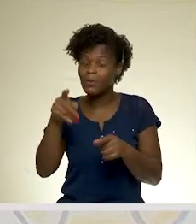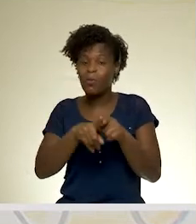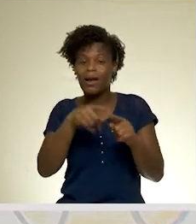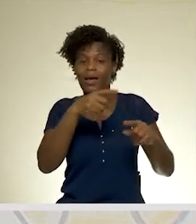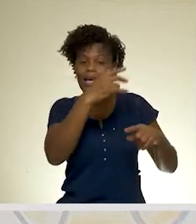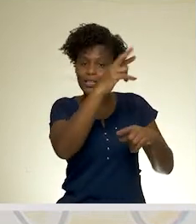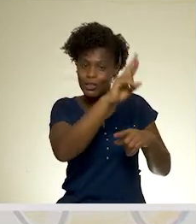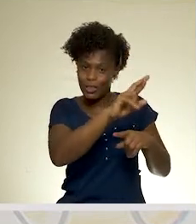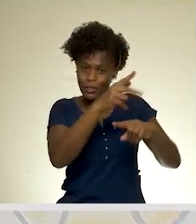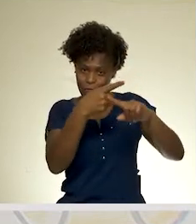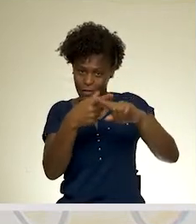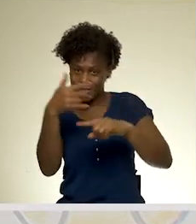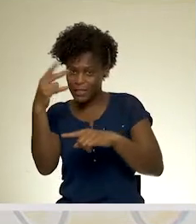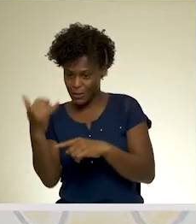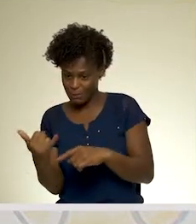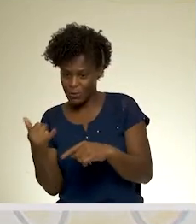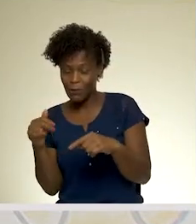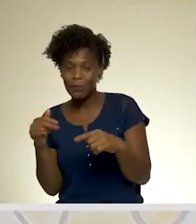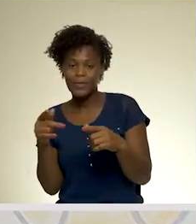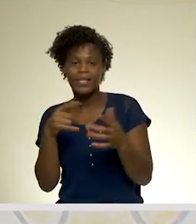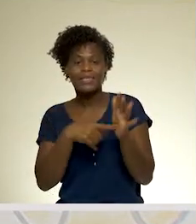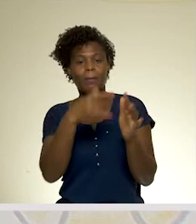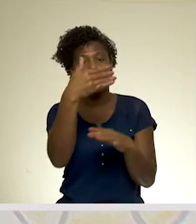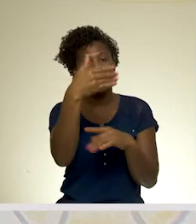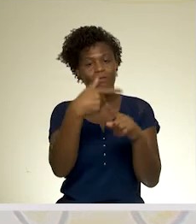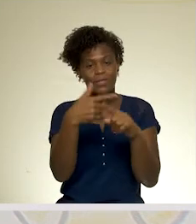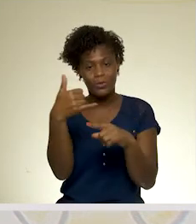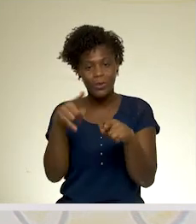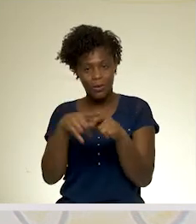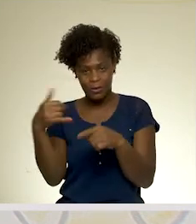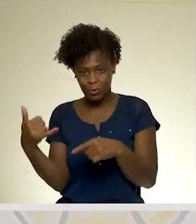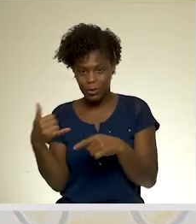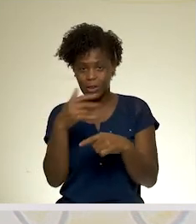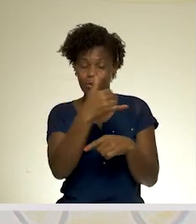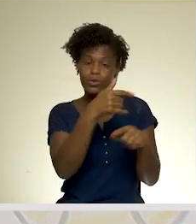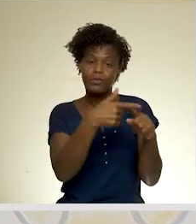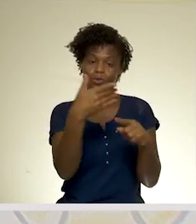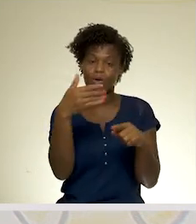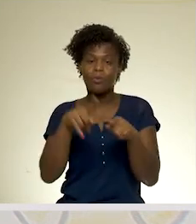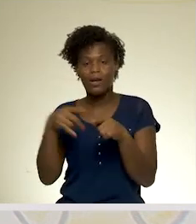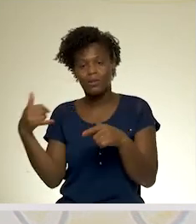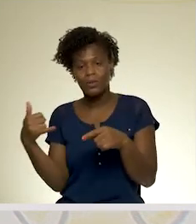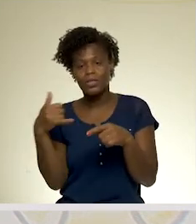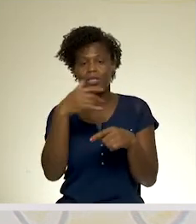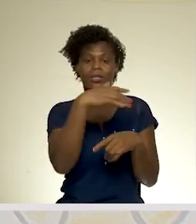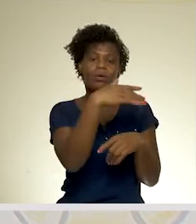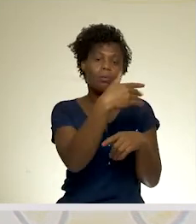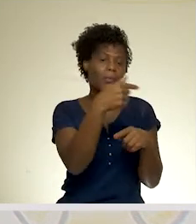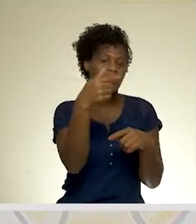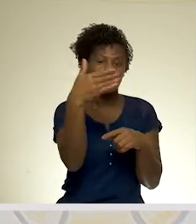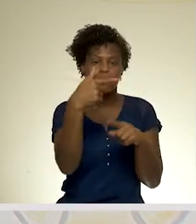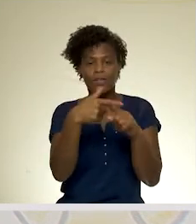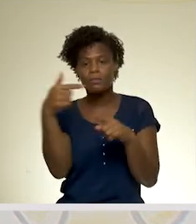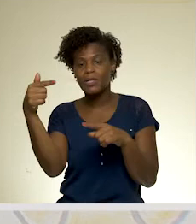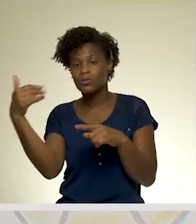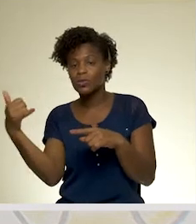duas variáveis. Ora, 1 vezes 2 dá 2, 2 vezes 1 dá 2, menos 1